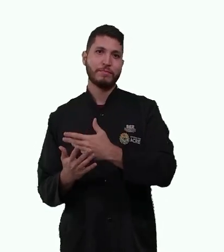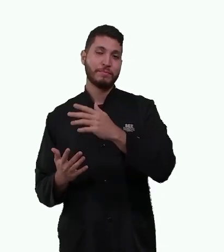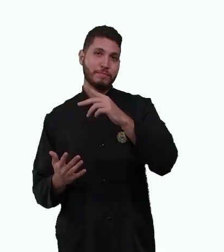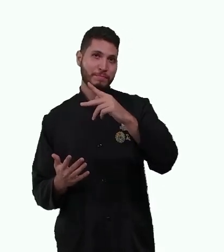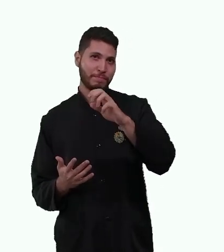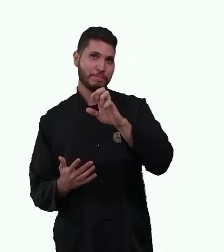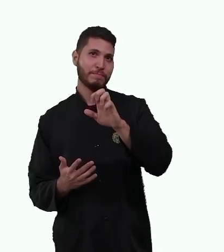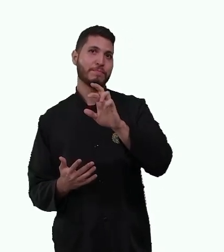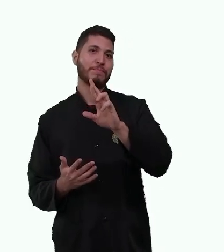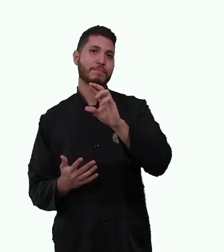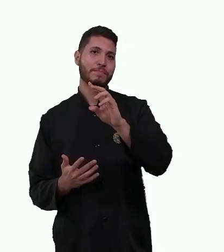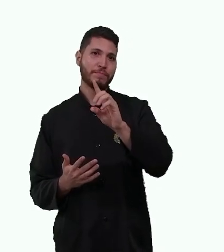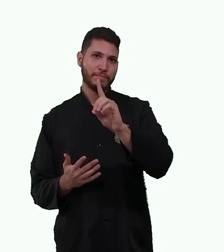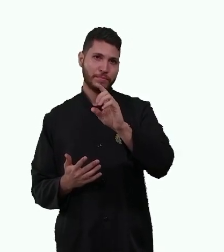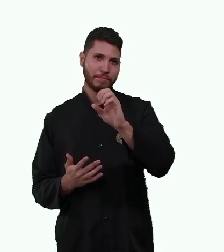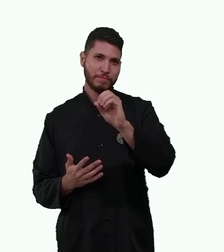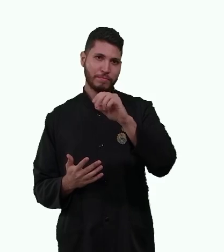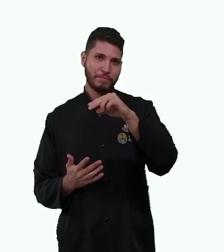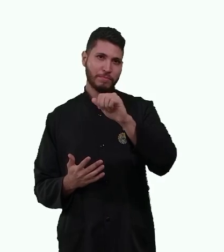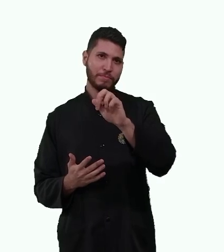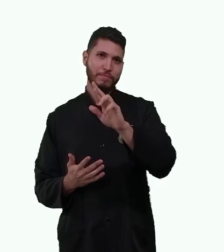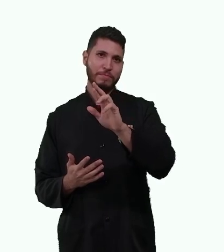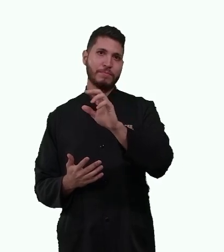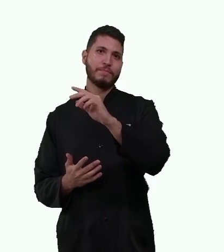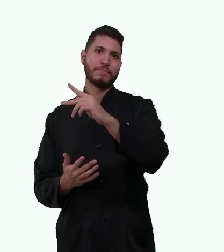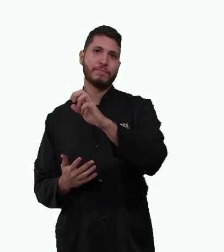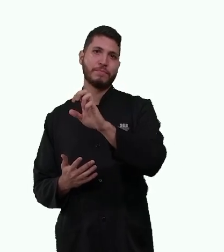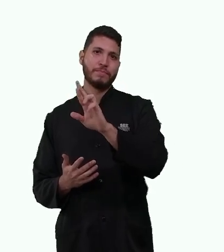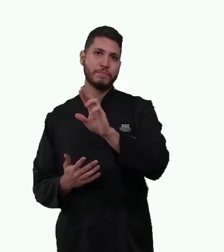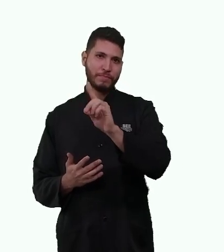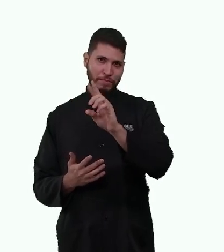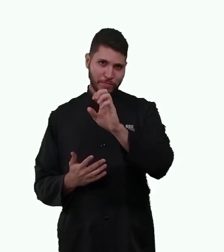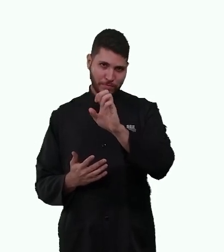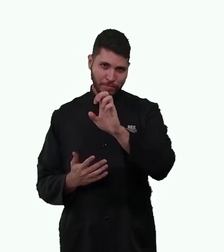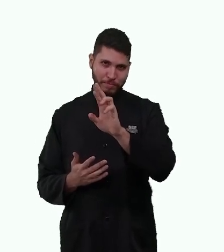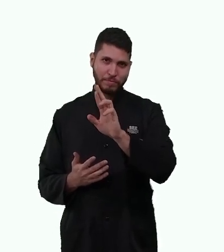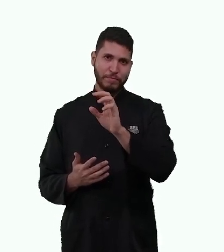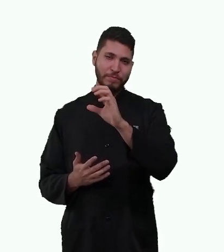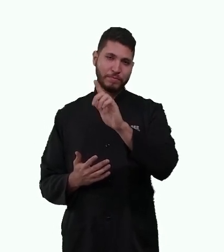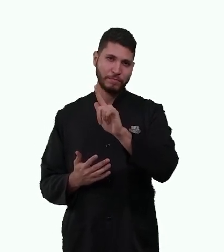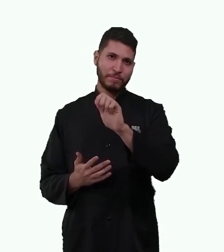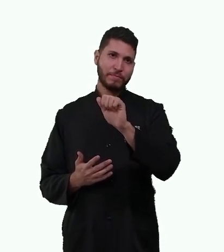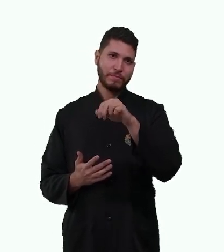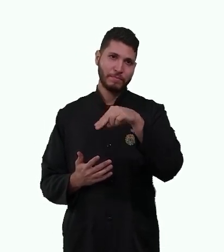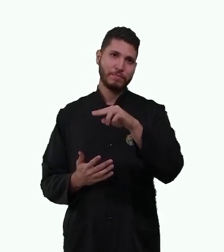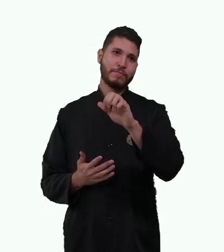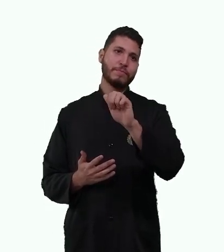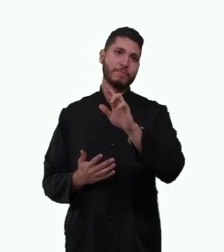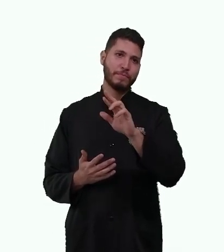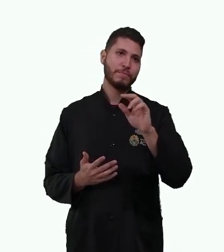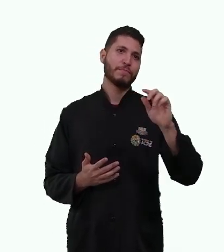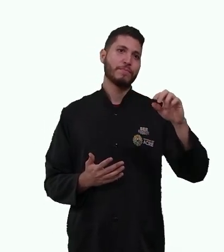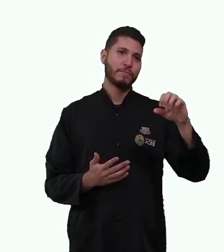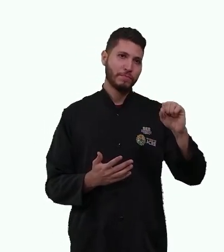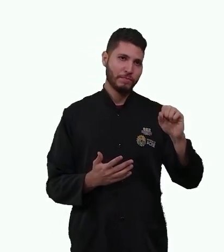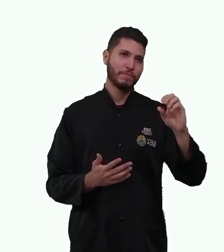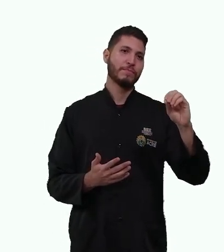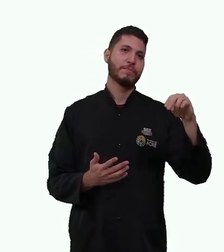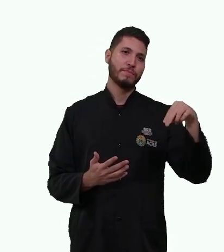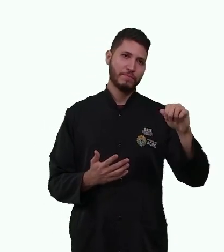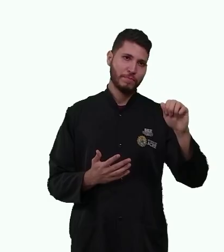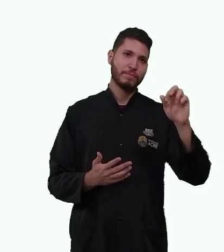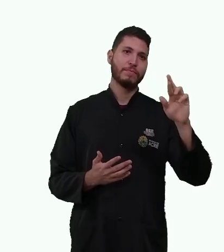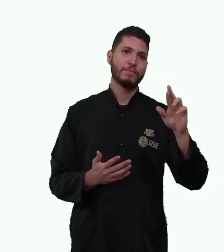perdonar, perder, ganhar, sonhar,